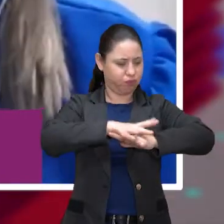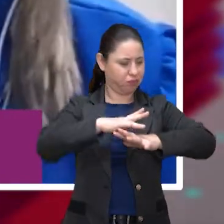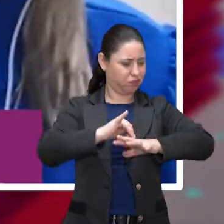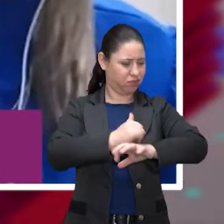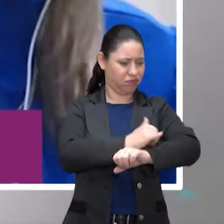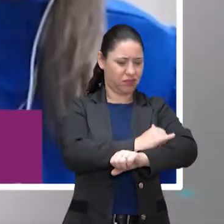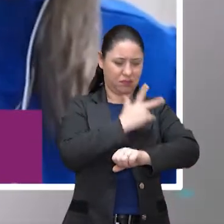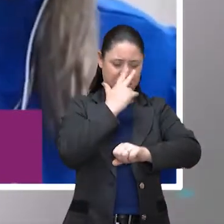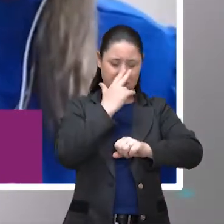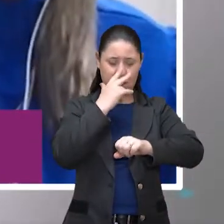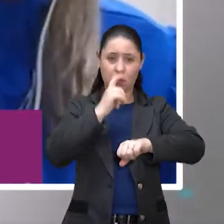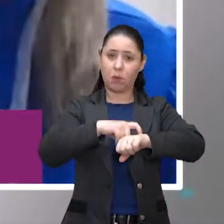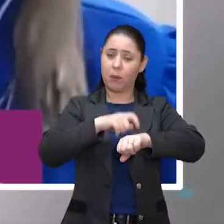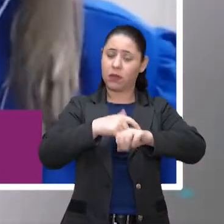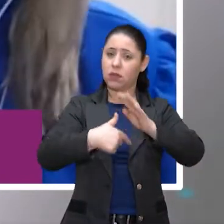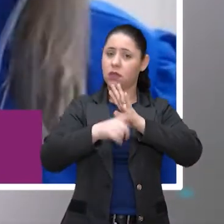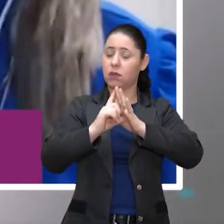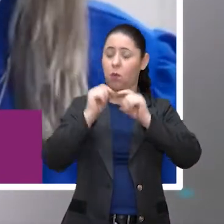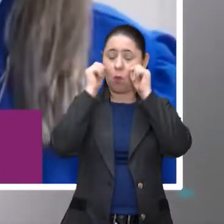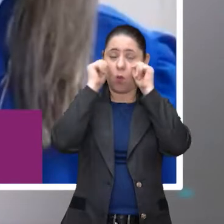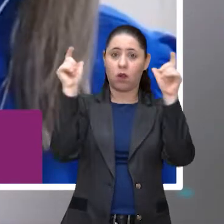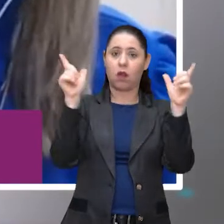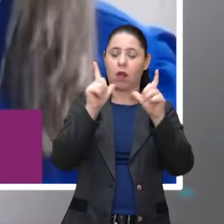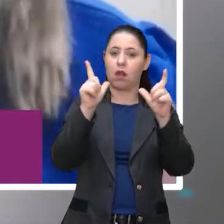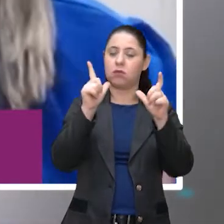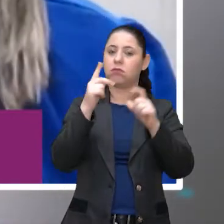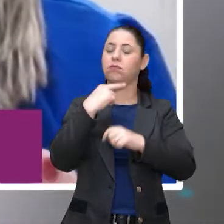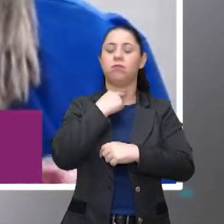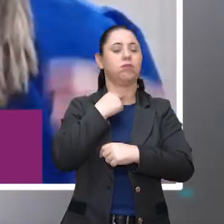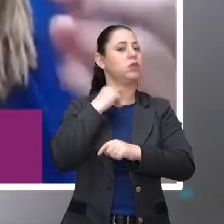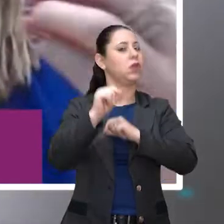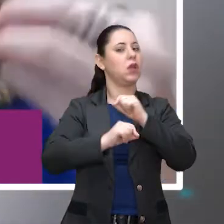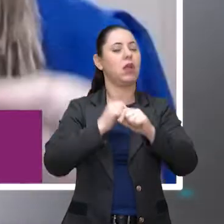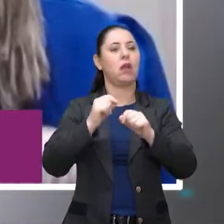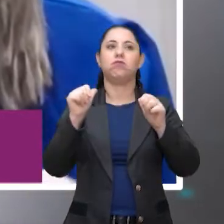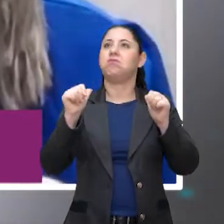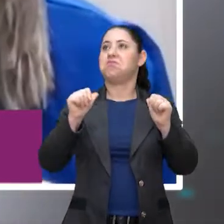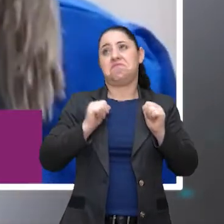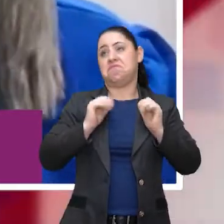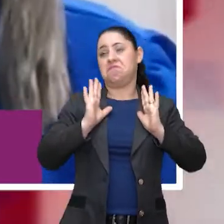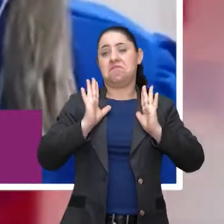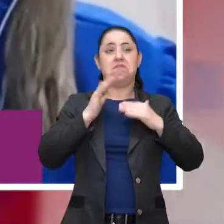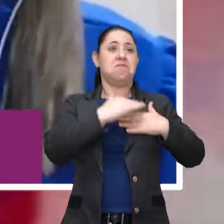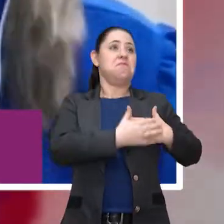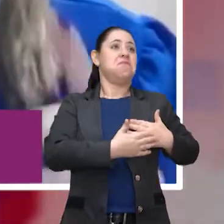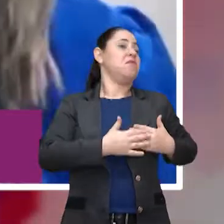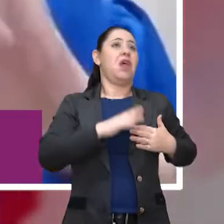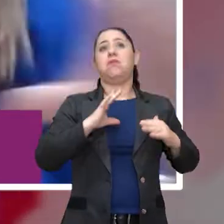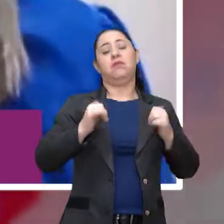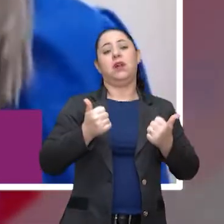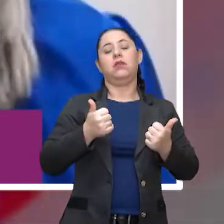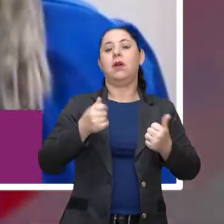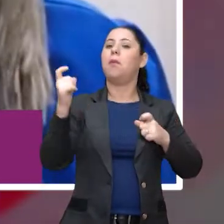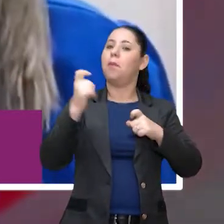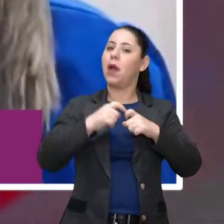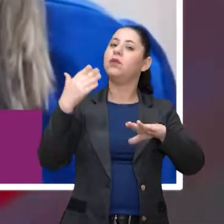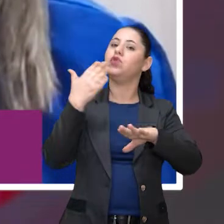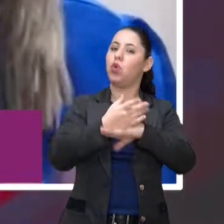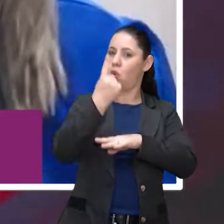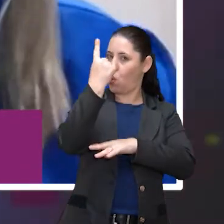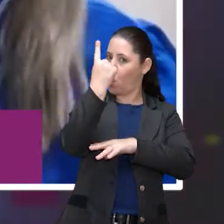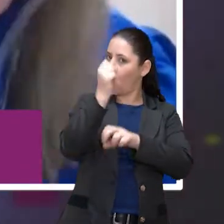é indicado esse autoexame? Porém, é o alerta. A gente não pode ficar nesse conforto do autoexame. Médico, sempre,